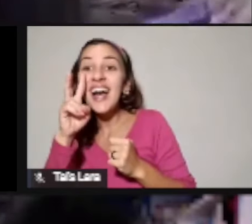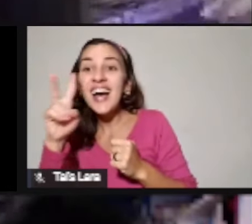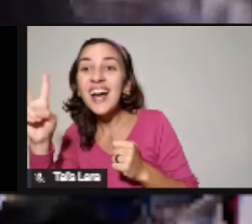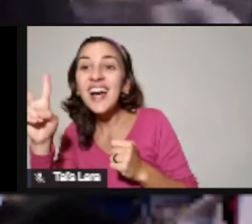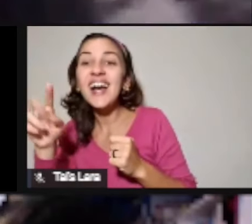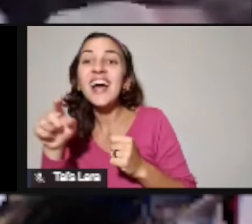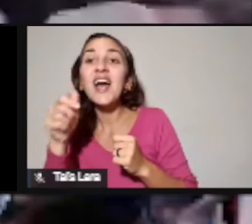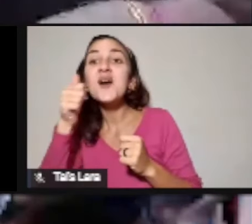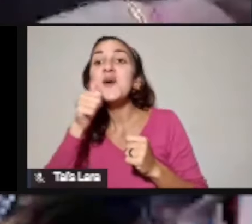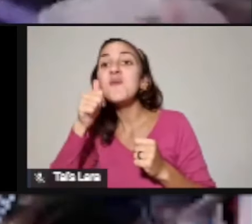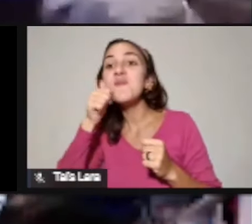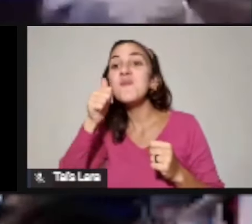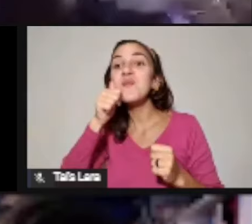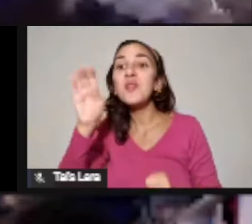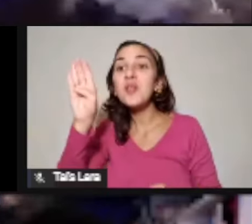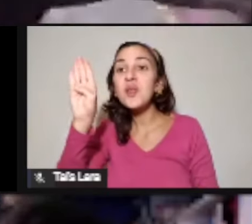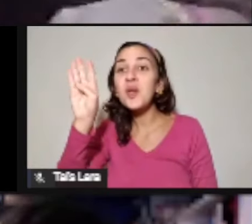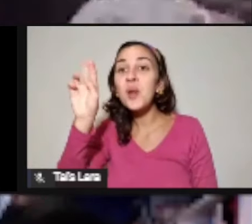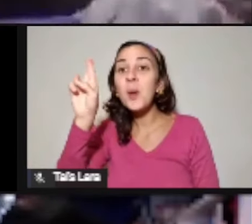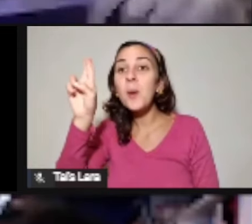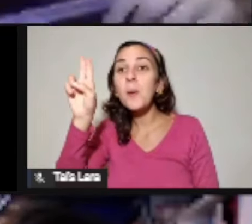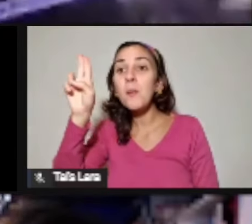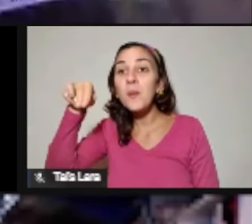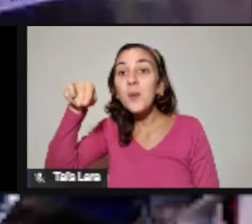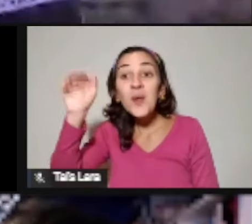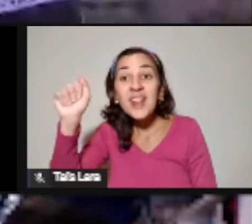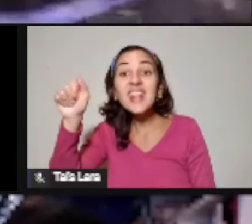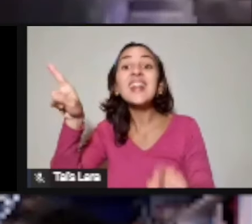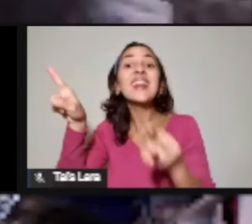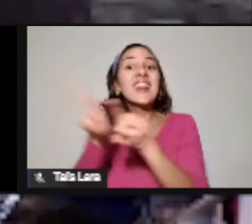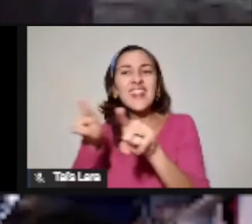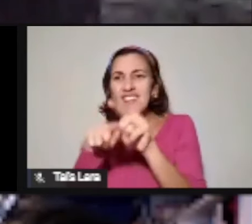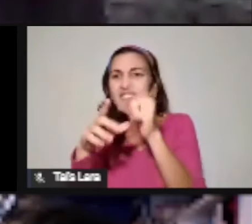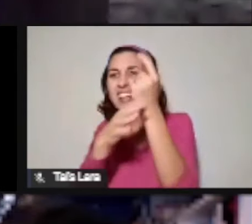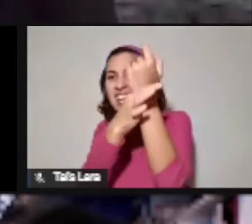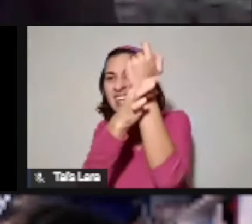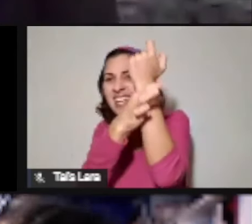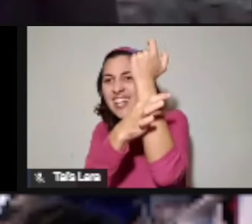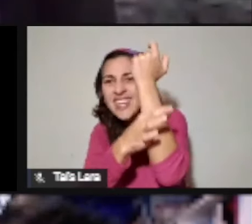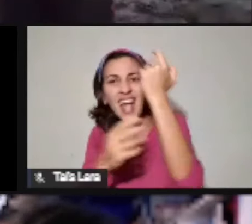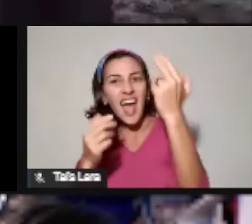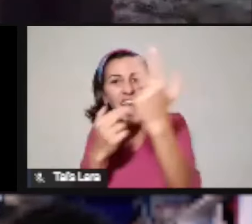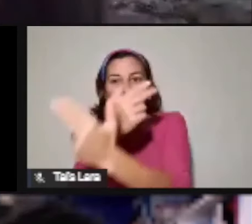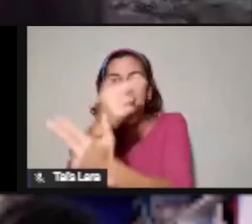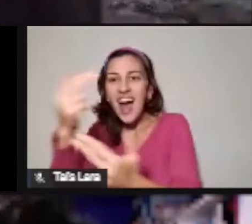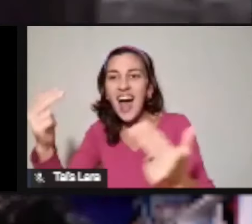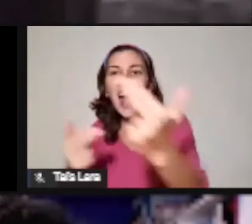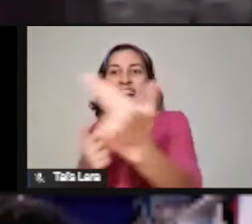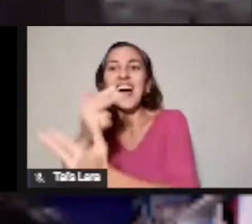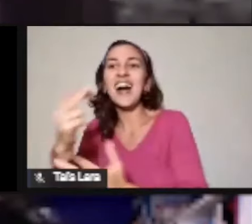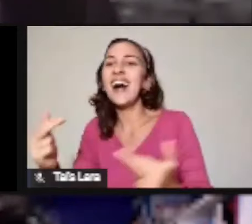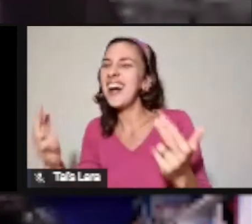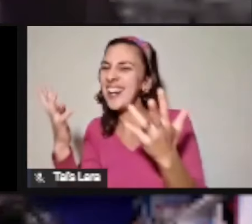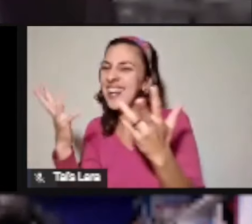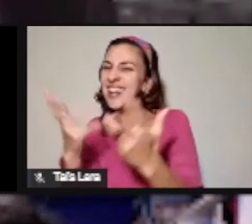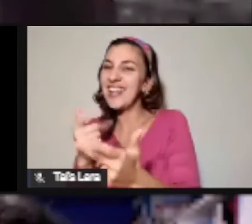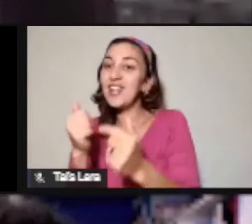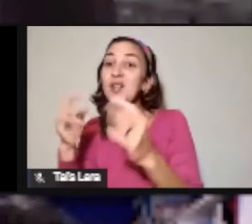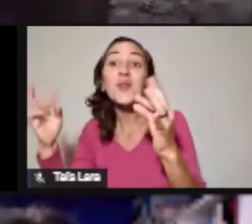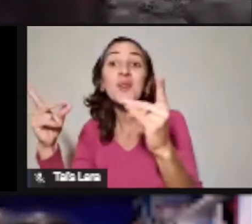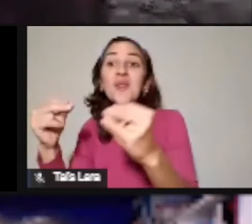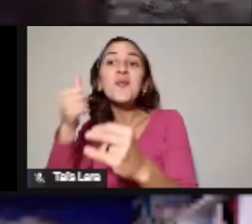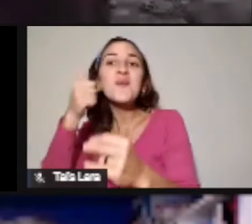combinado. A gente mandou as fitinhas para ela junto com os livros e eu achei lindo a Bruna usando. Então, Bruna, fiquei